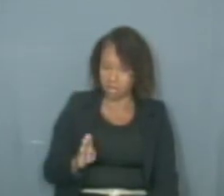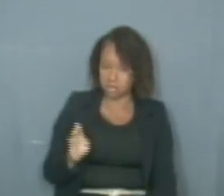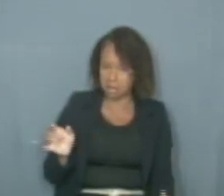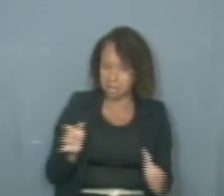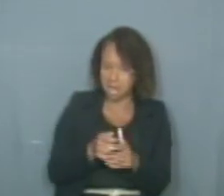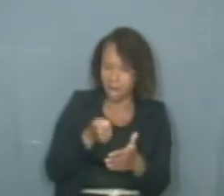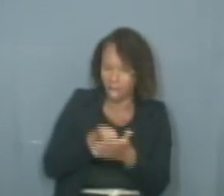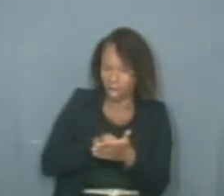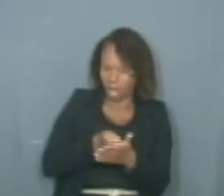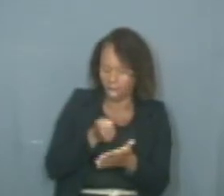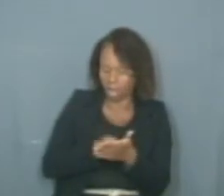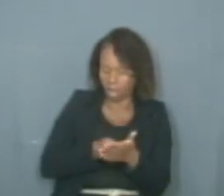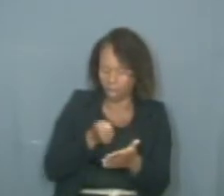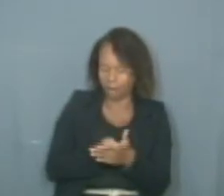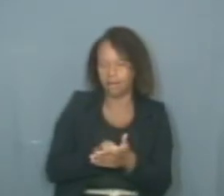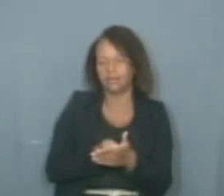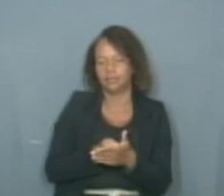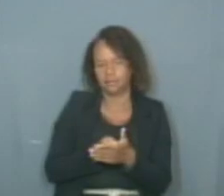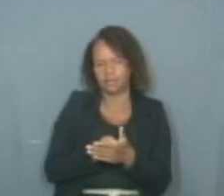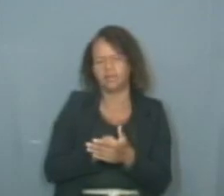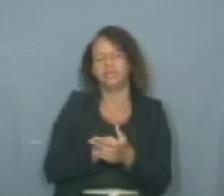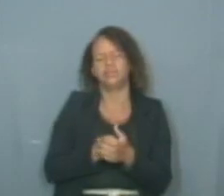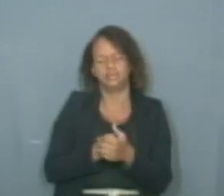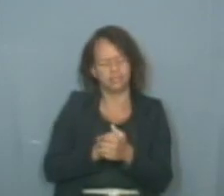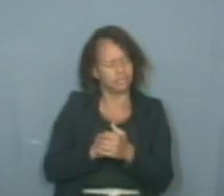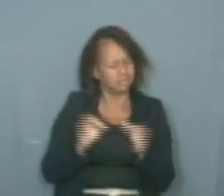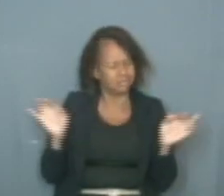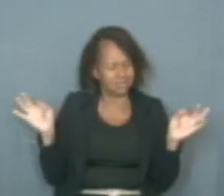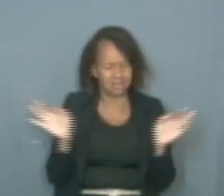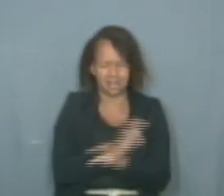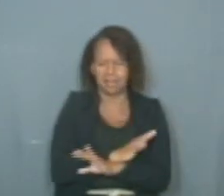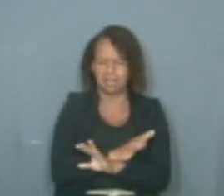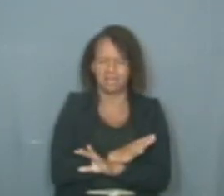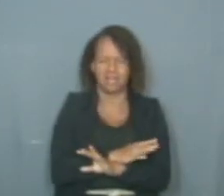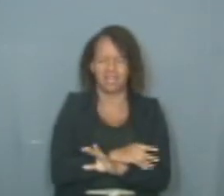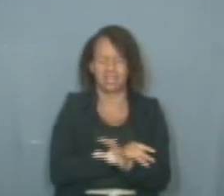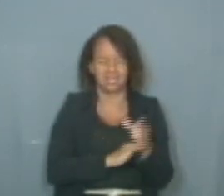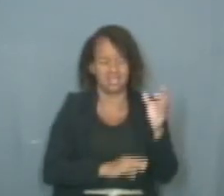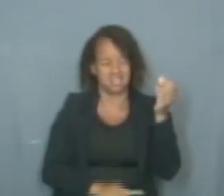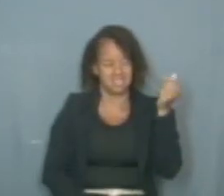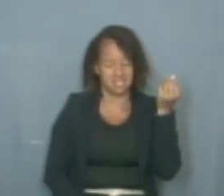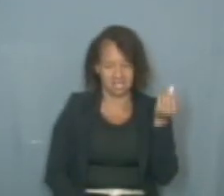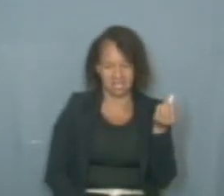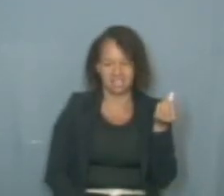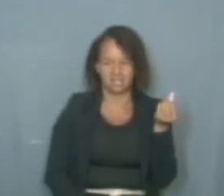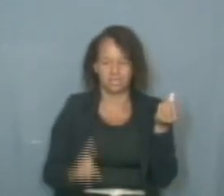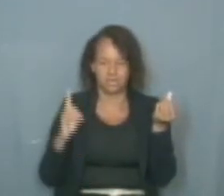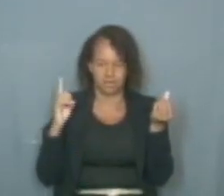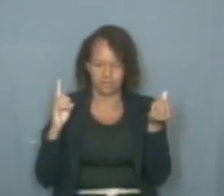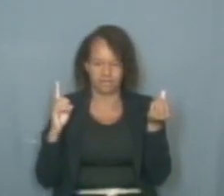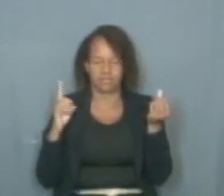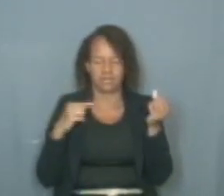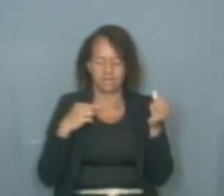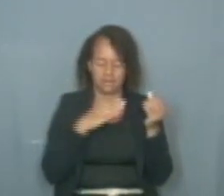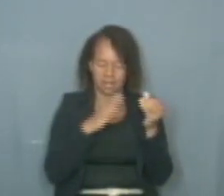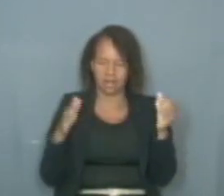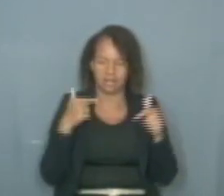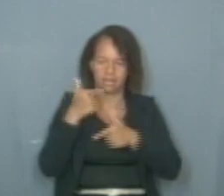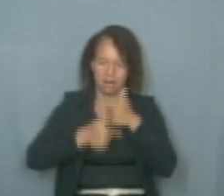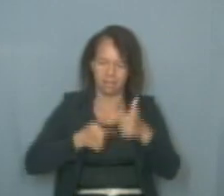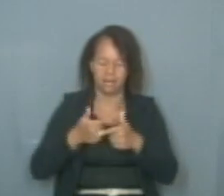opressor, vamos acabar com a escala de trabalho 6x1. Muito